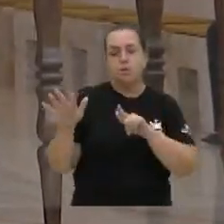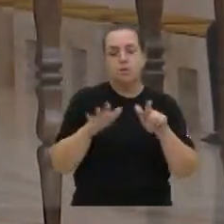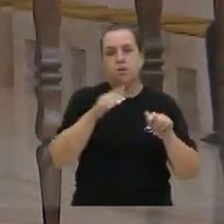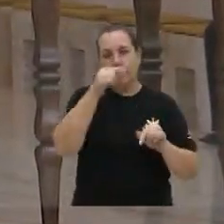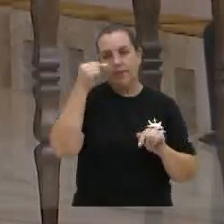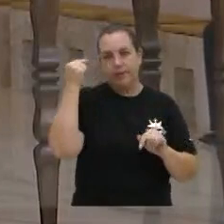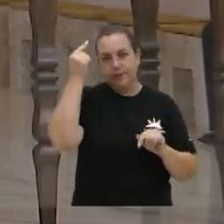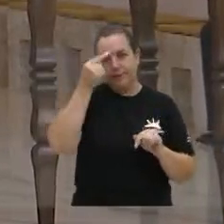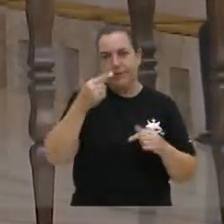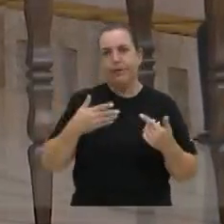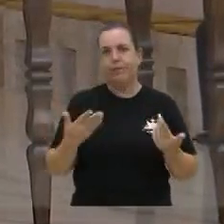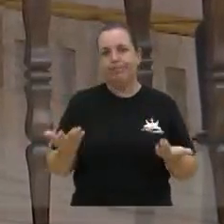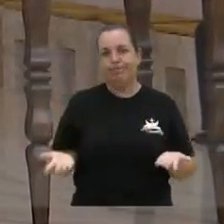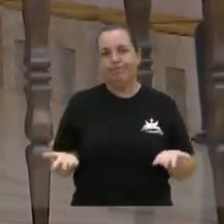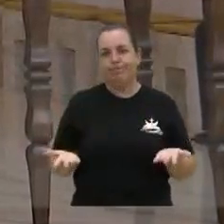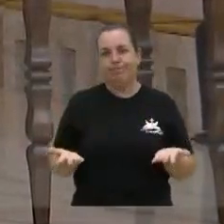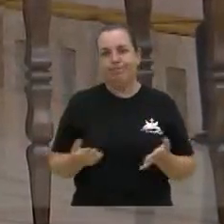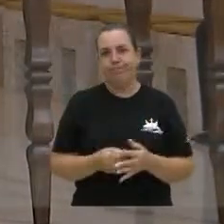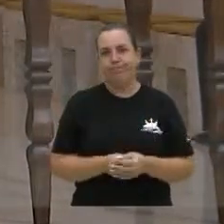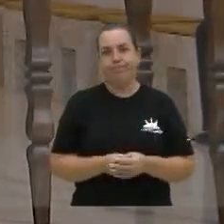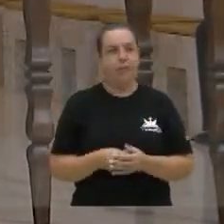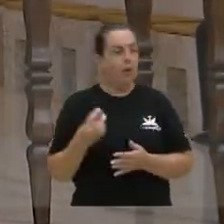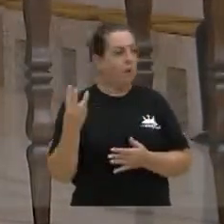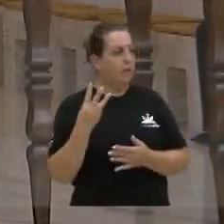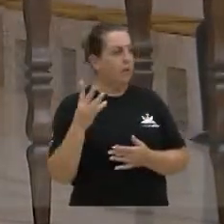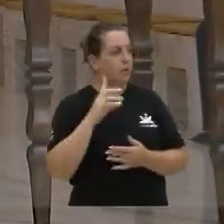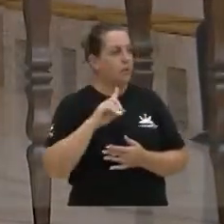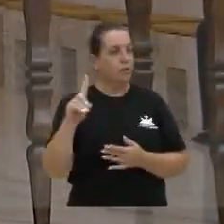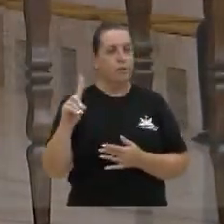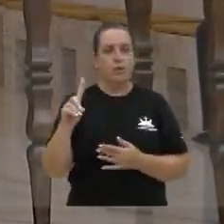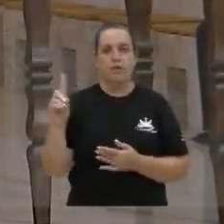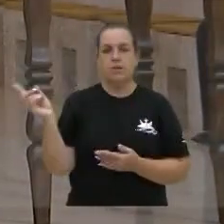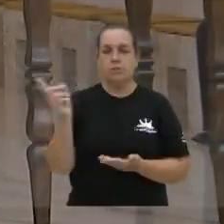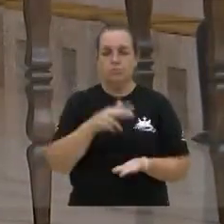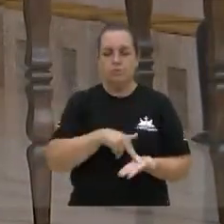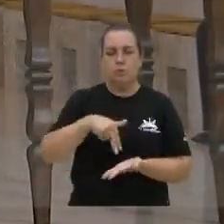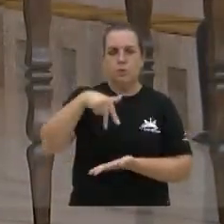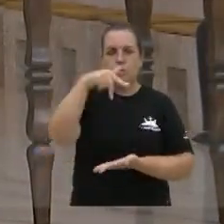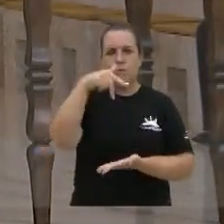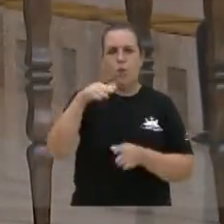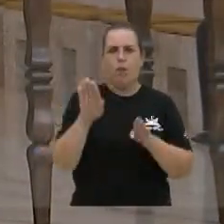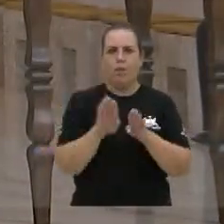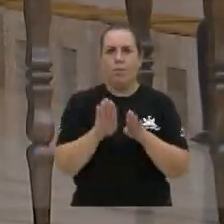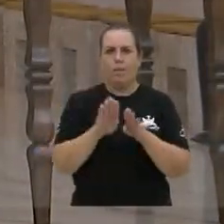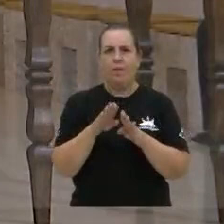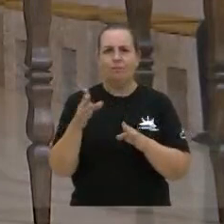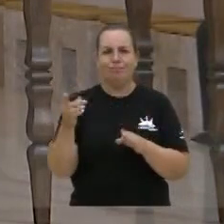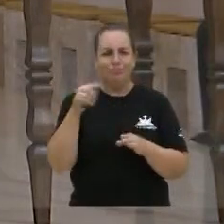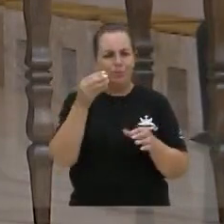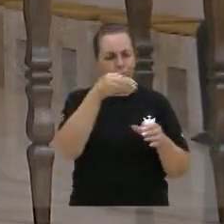Santa, o Tríduo Pascal e a Páscoa em meio à pandemia.